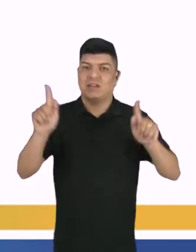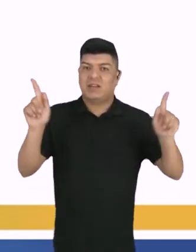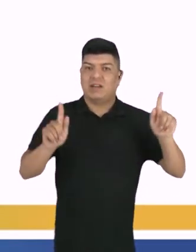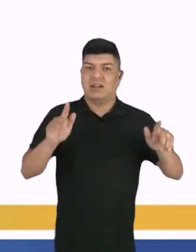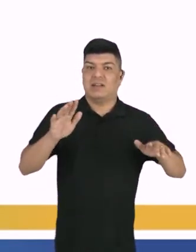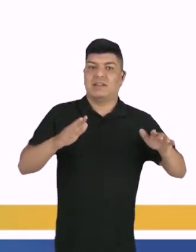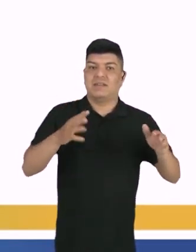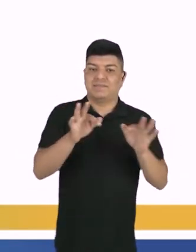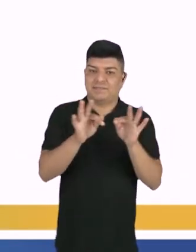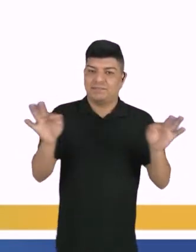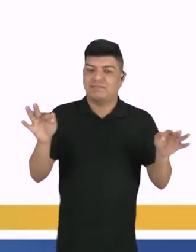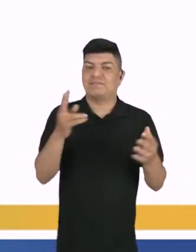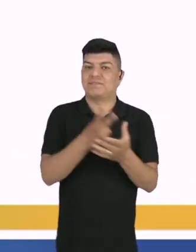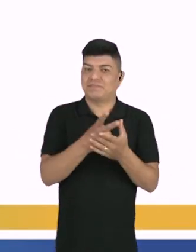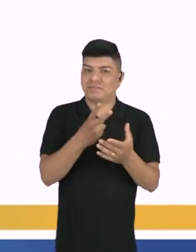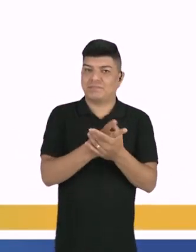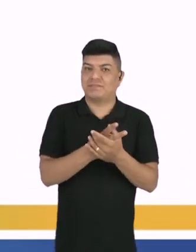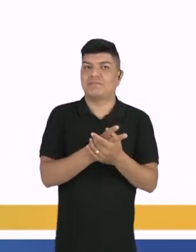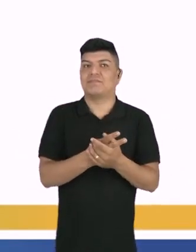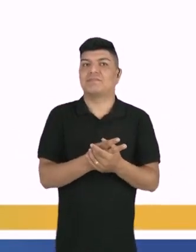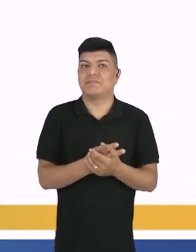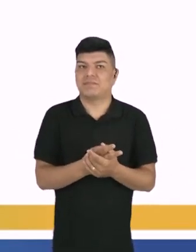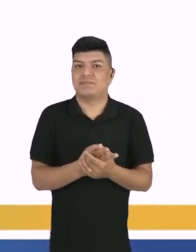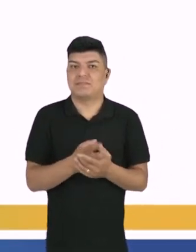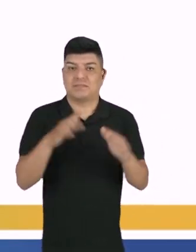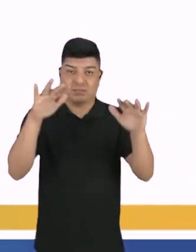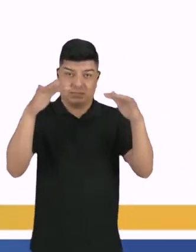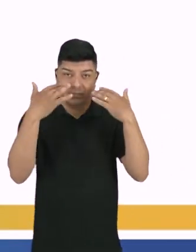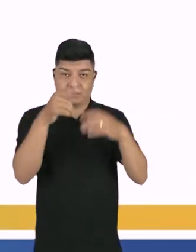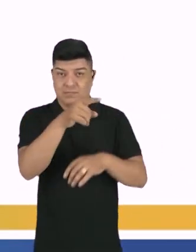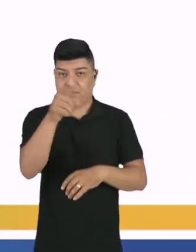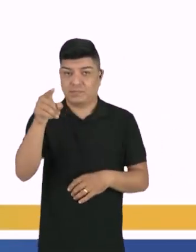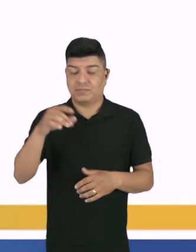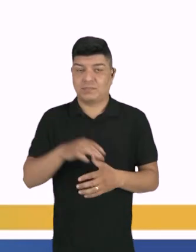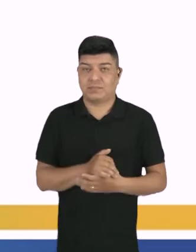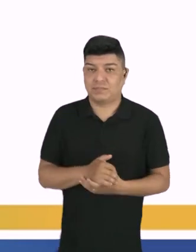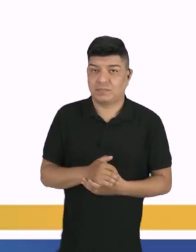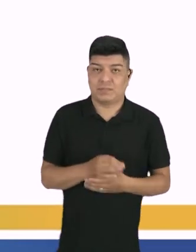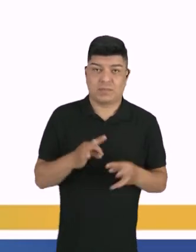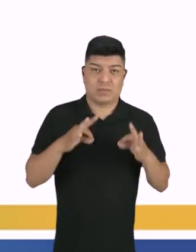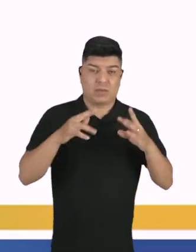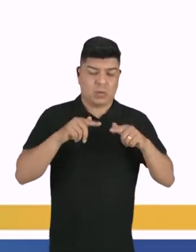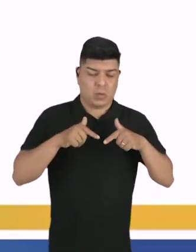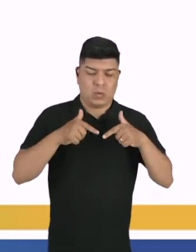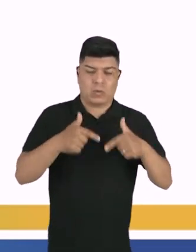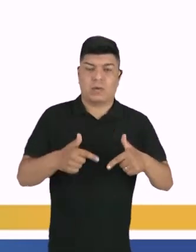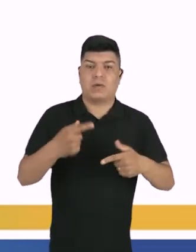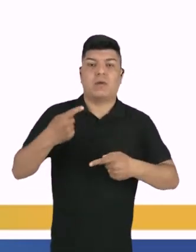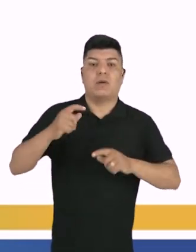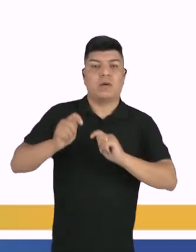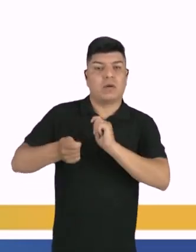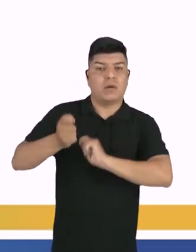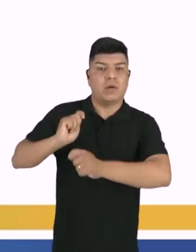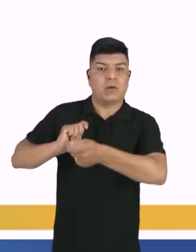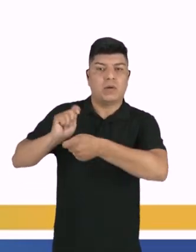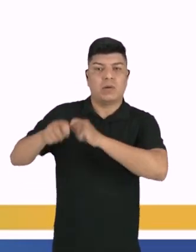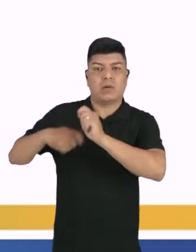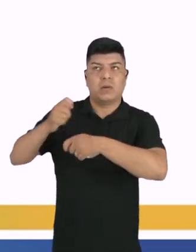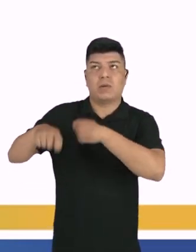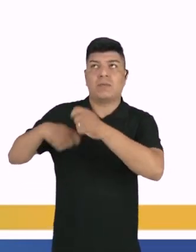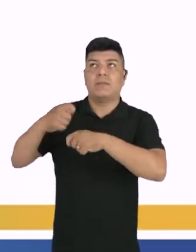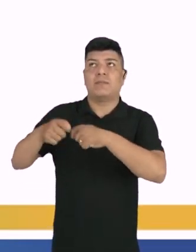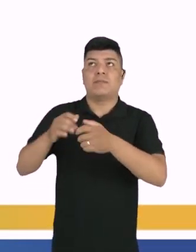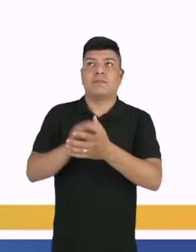ouvimos frases nesse sentido. E eu chamo a atenção de vocês. Toda luta econômica é uma luta